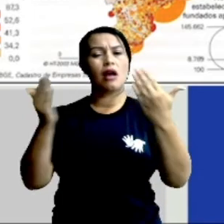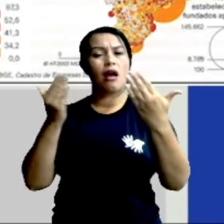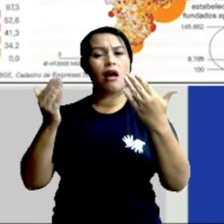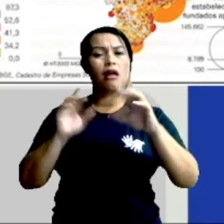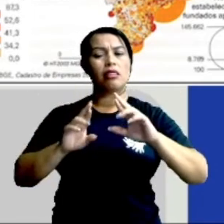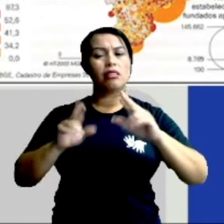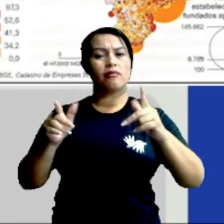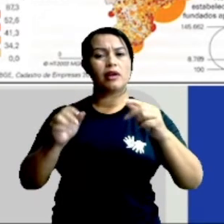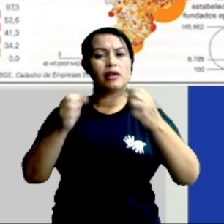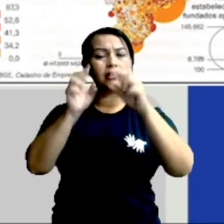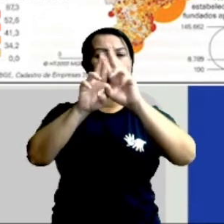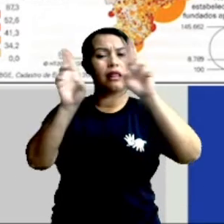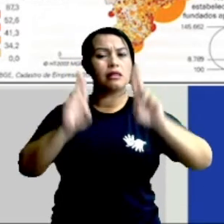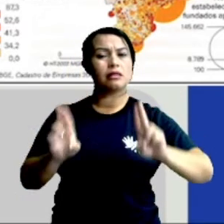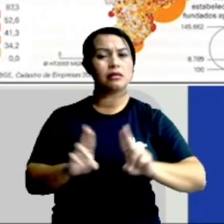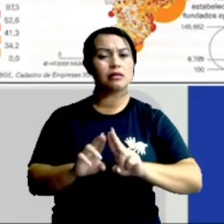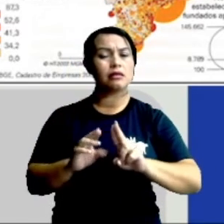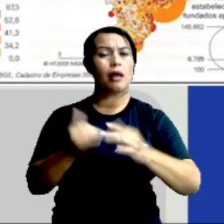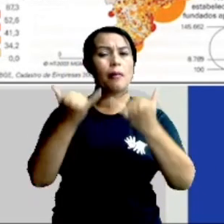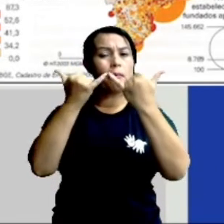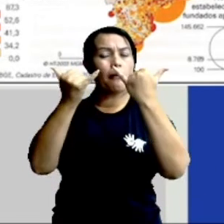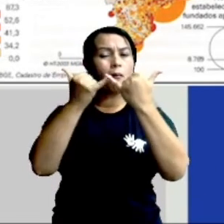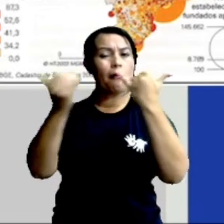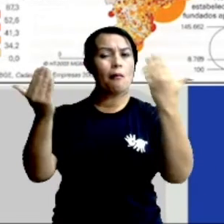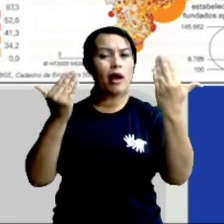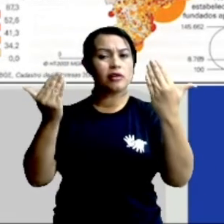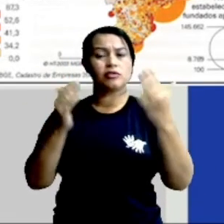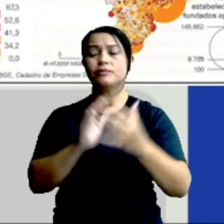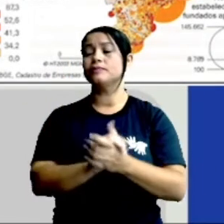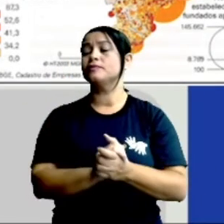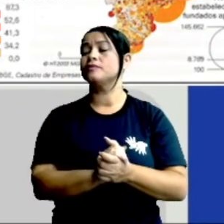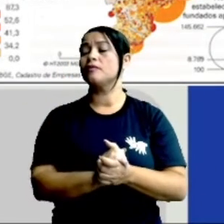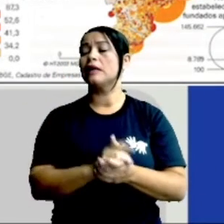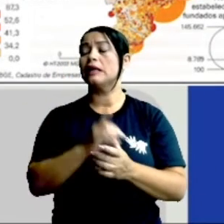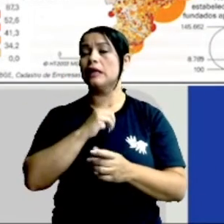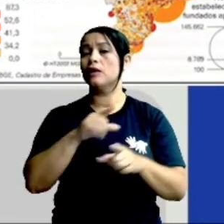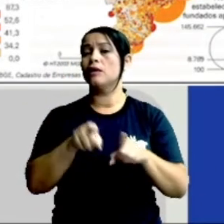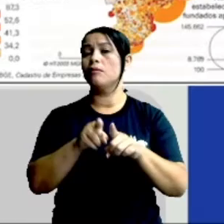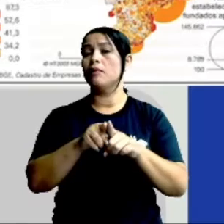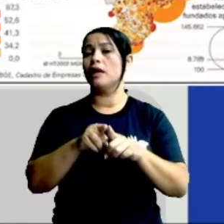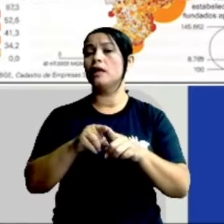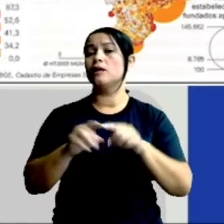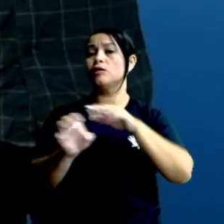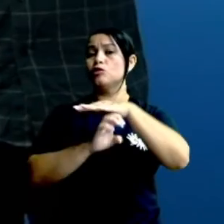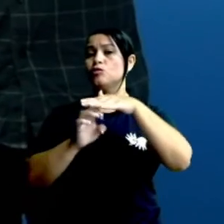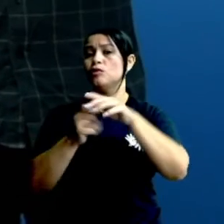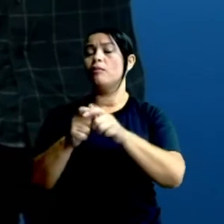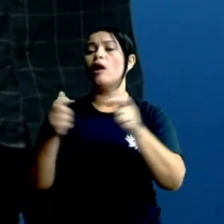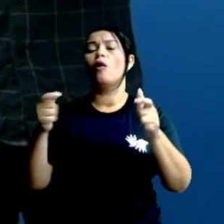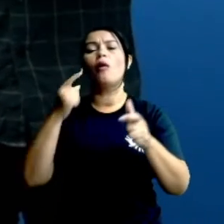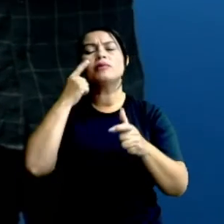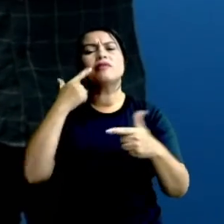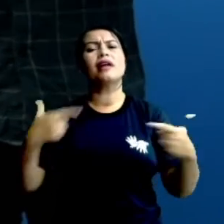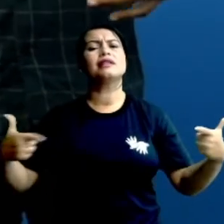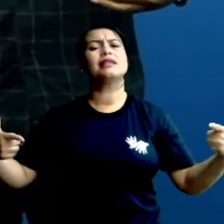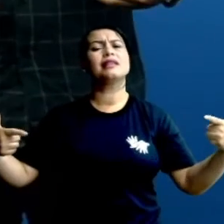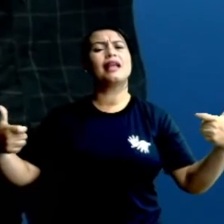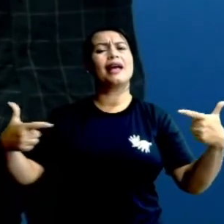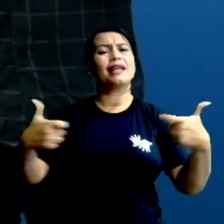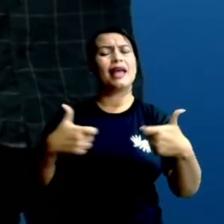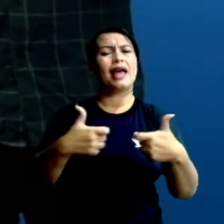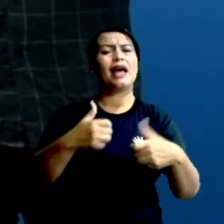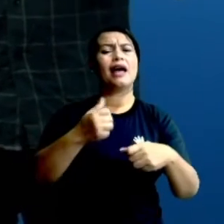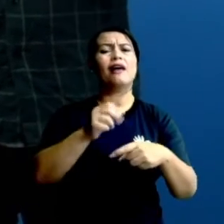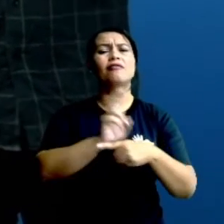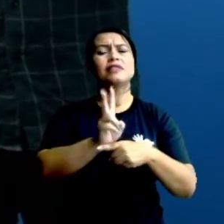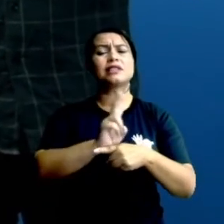né? Aqui, o número de indústrias bastante maior. E aí eu entro na questão da guerra fiscal, tá? A partir